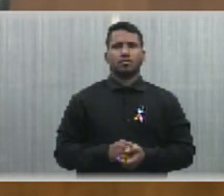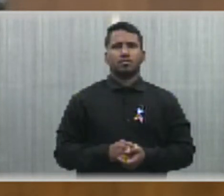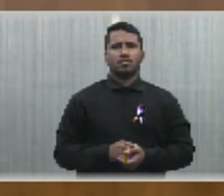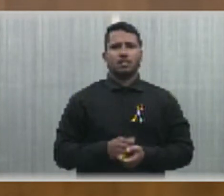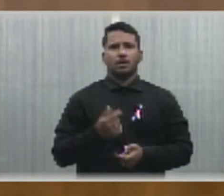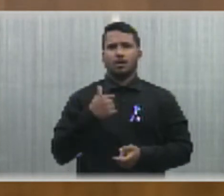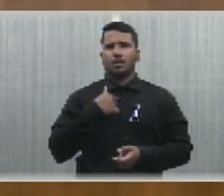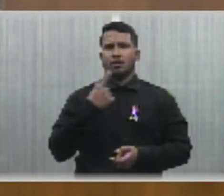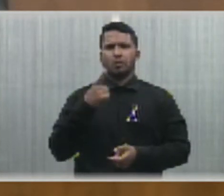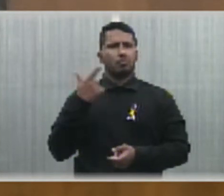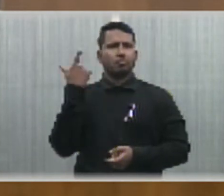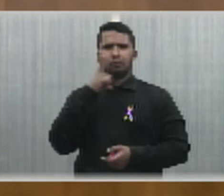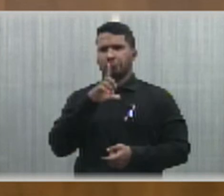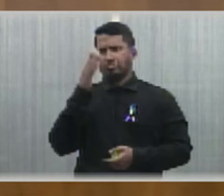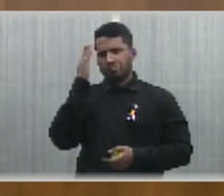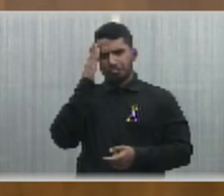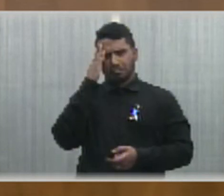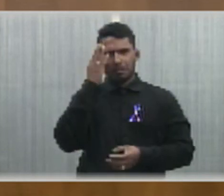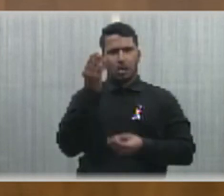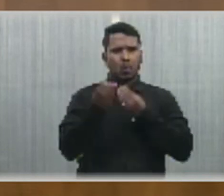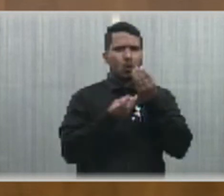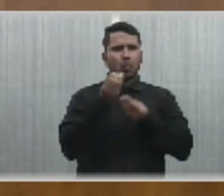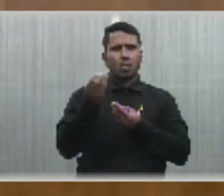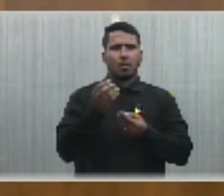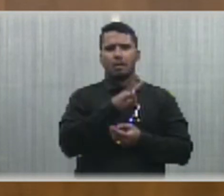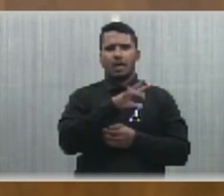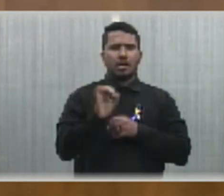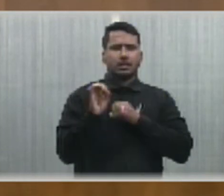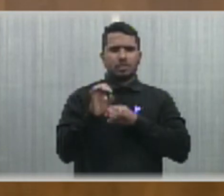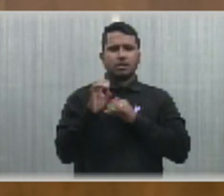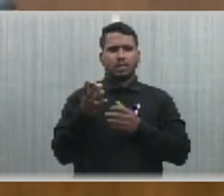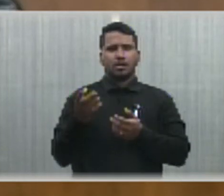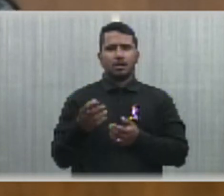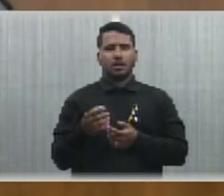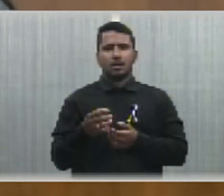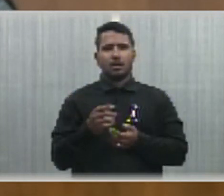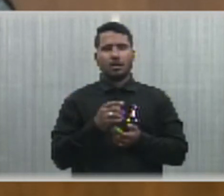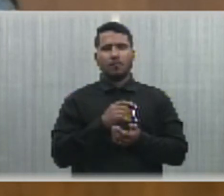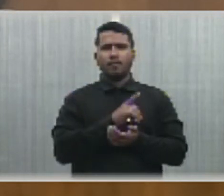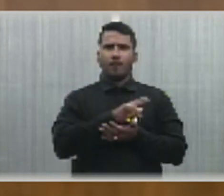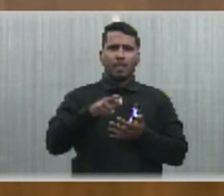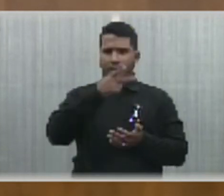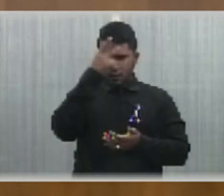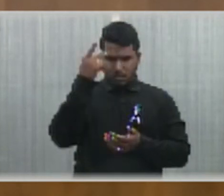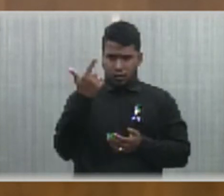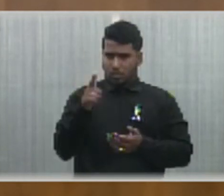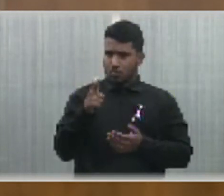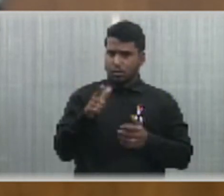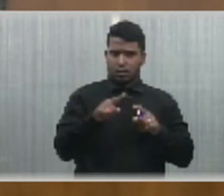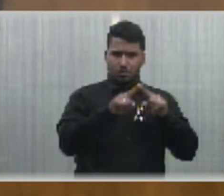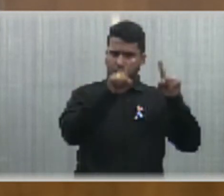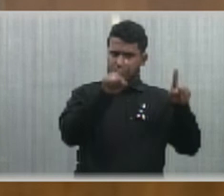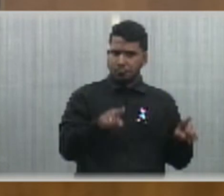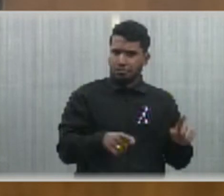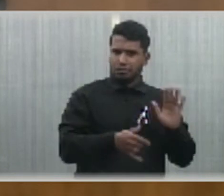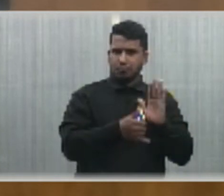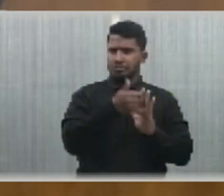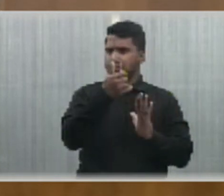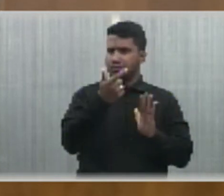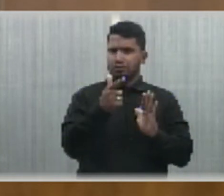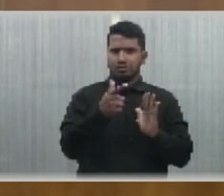não consigo entender como é que vai se alfabetizar tantas pessoas sem ter nenhum funcionário nos seus